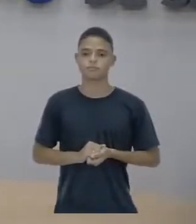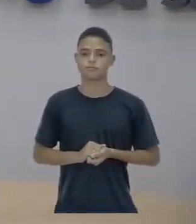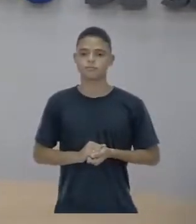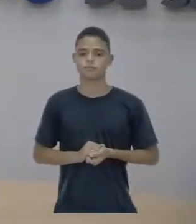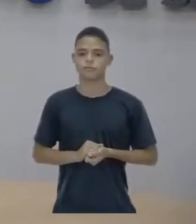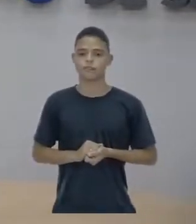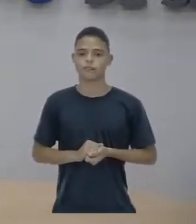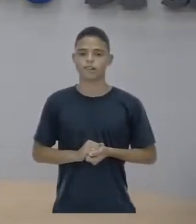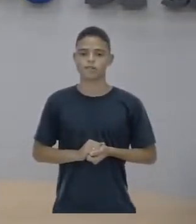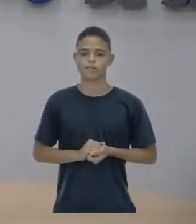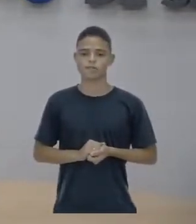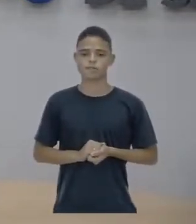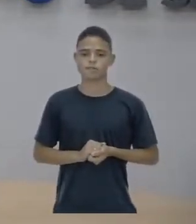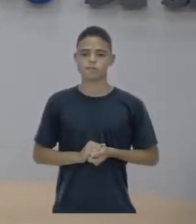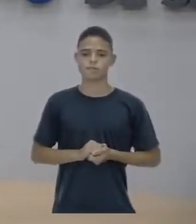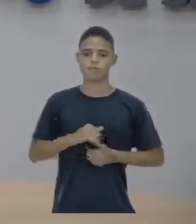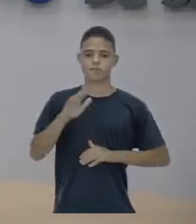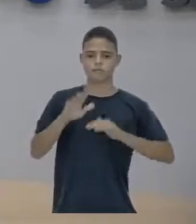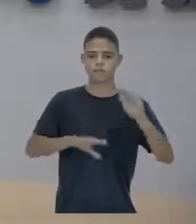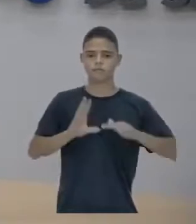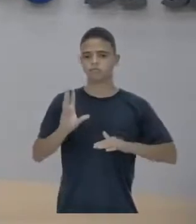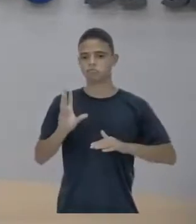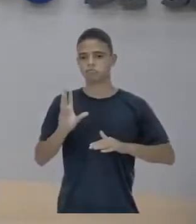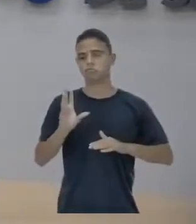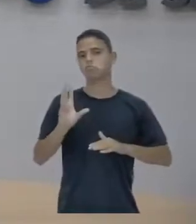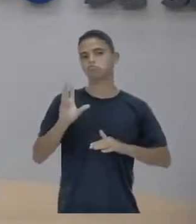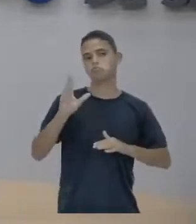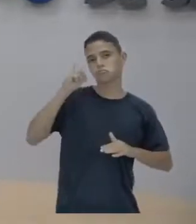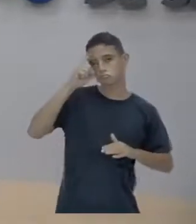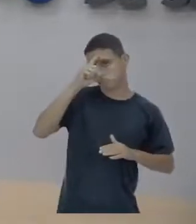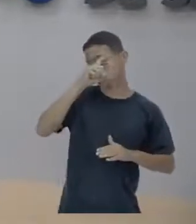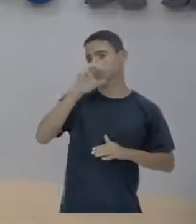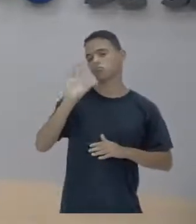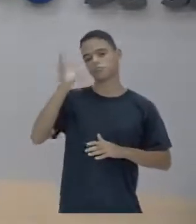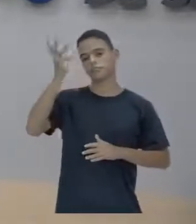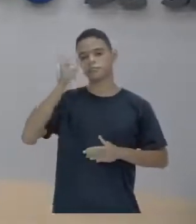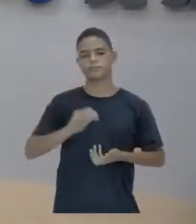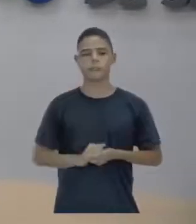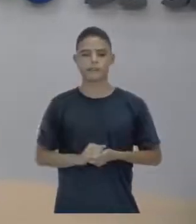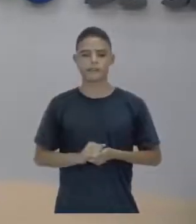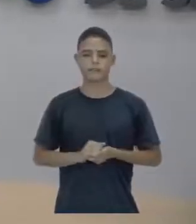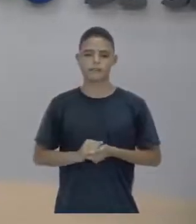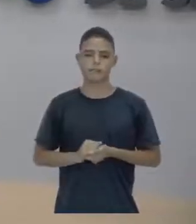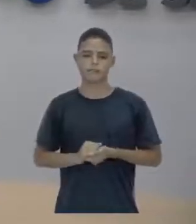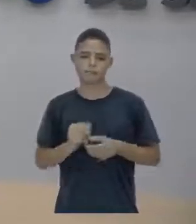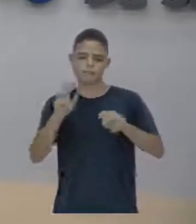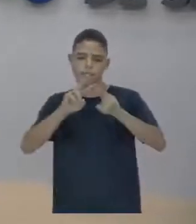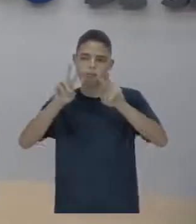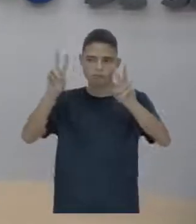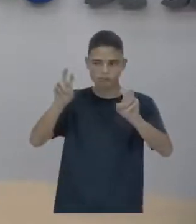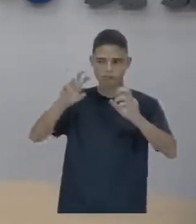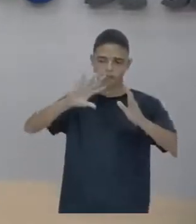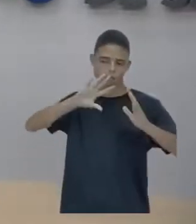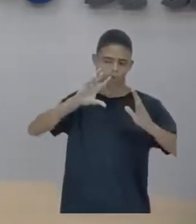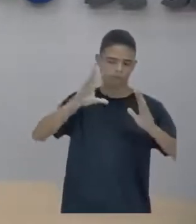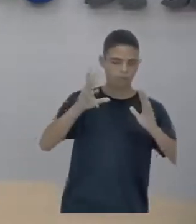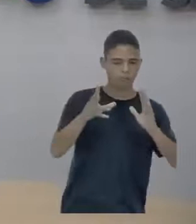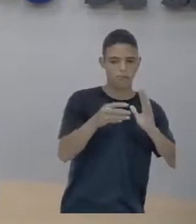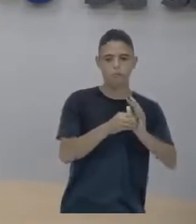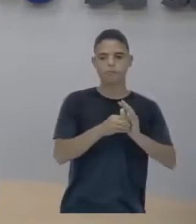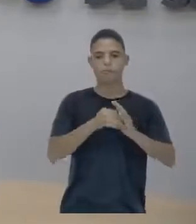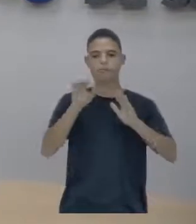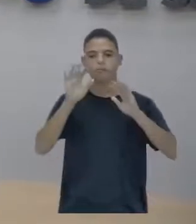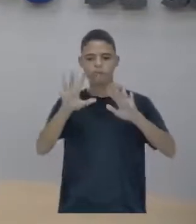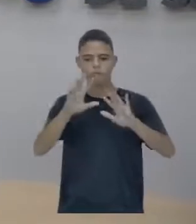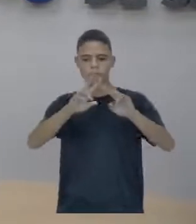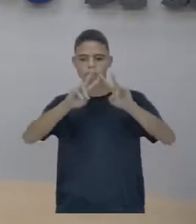isso tende a não acontecer numa redação do Enem. Então a gente precisa pensar em um tema que abranja sim a todos, mas que também não